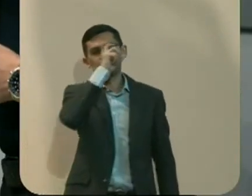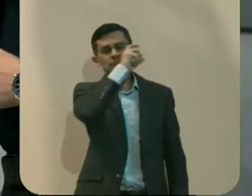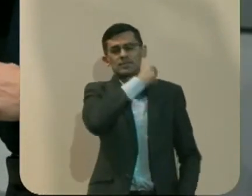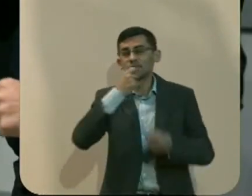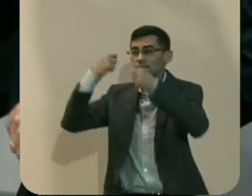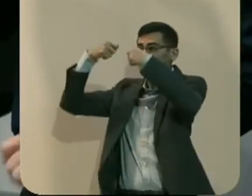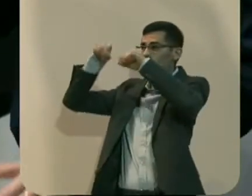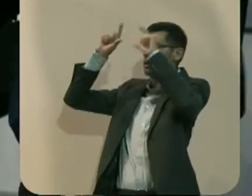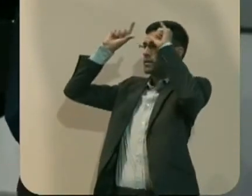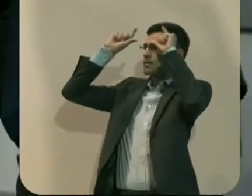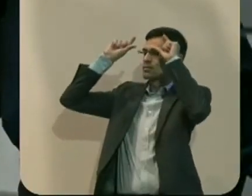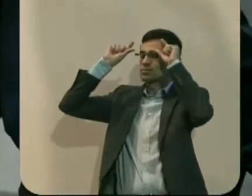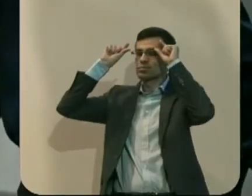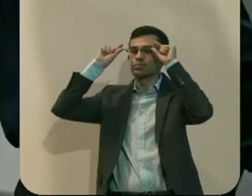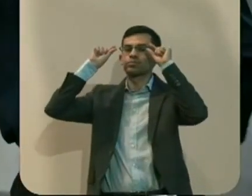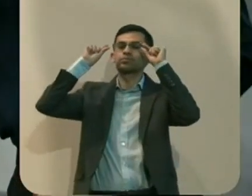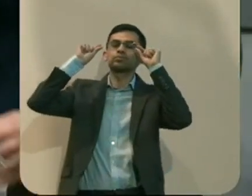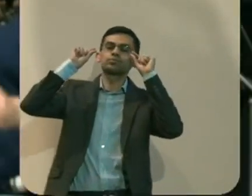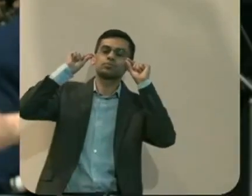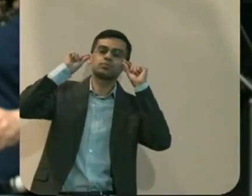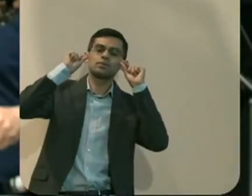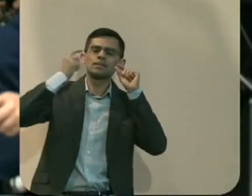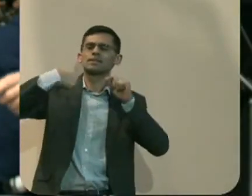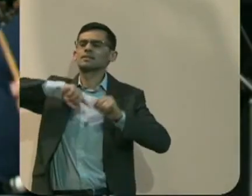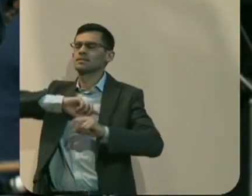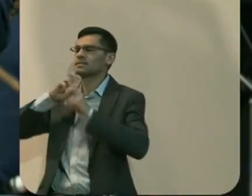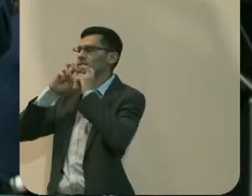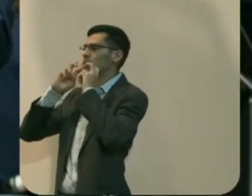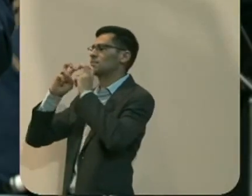a cruz. Se clamamos juntos o nome de